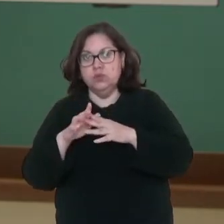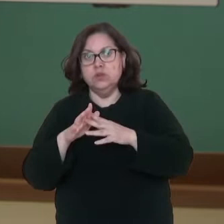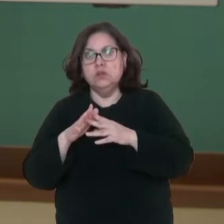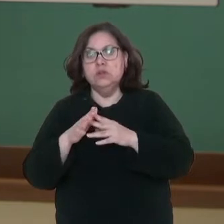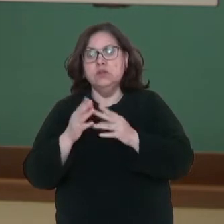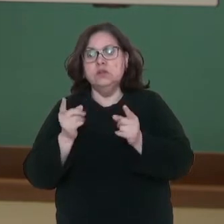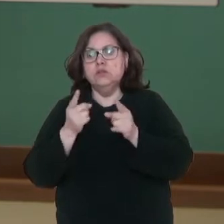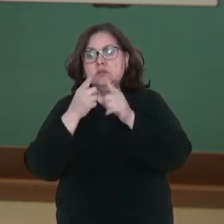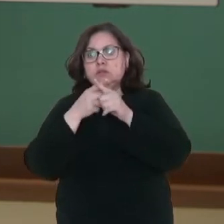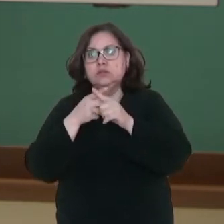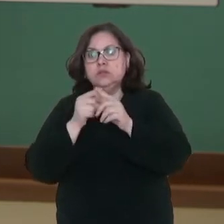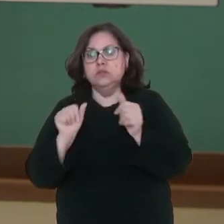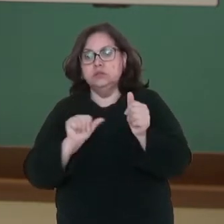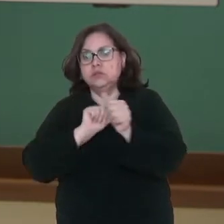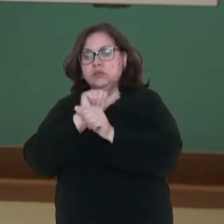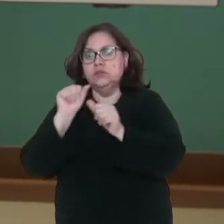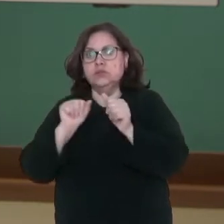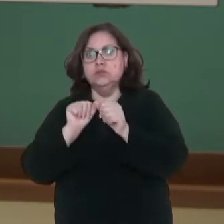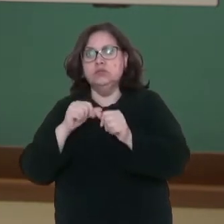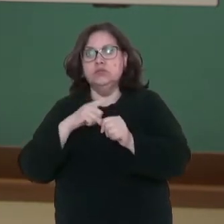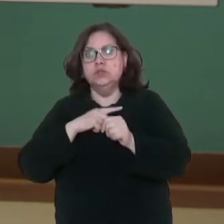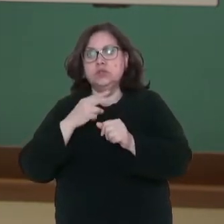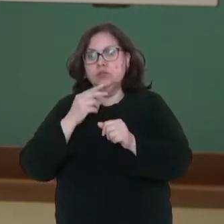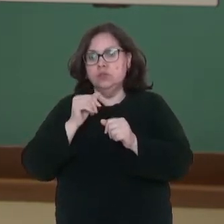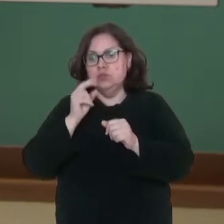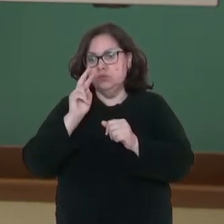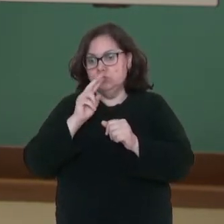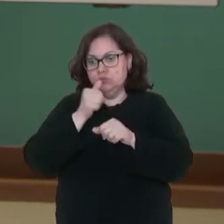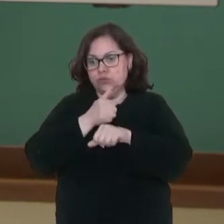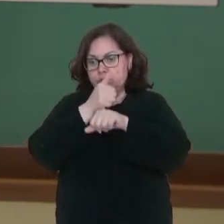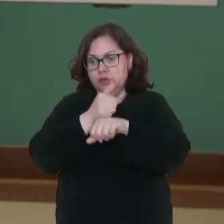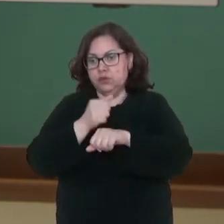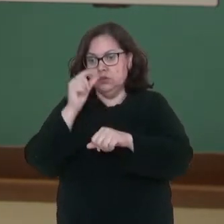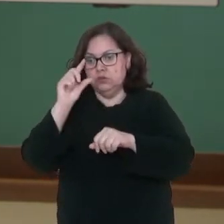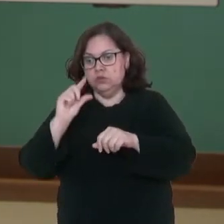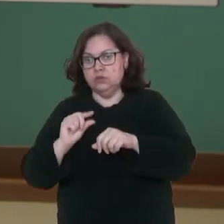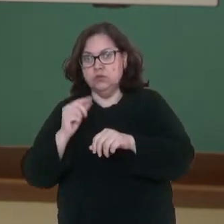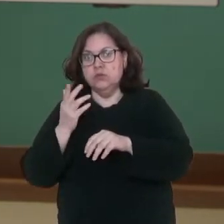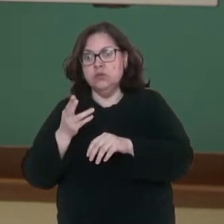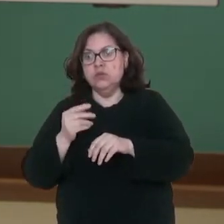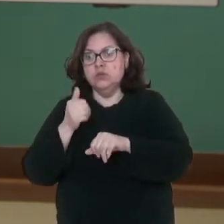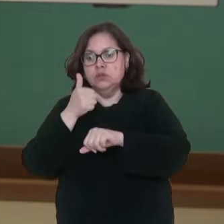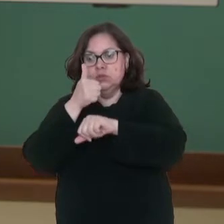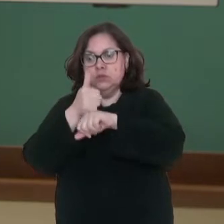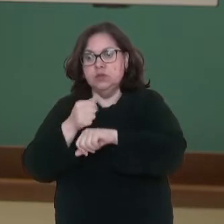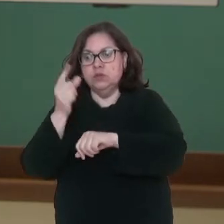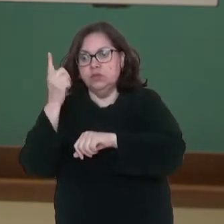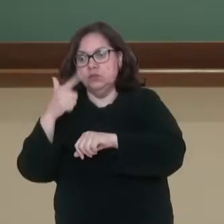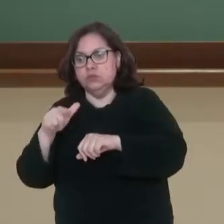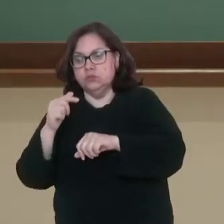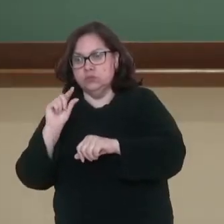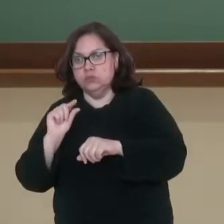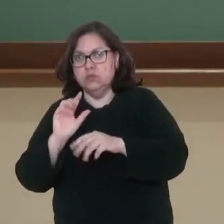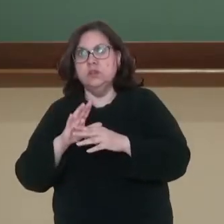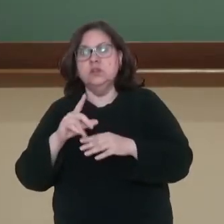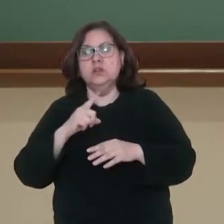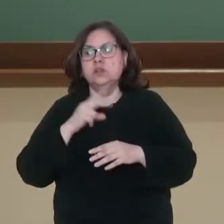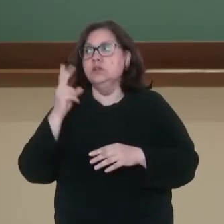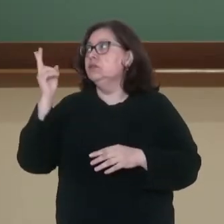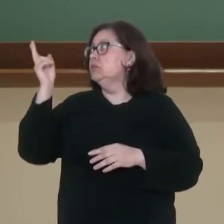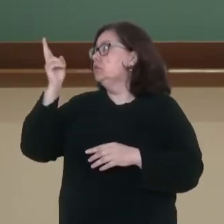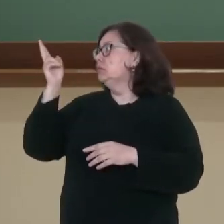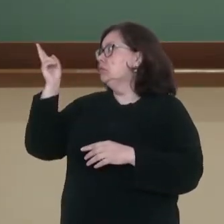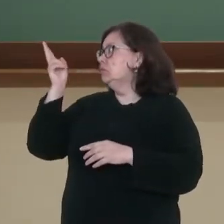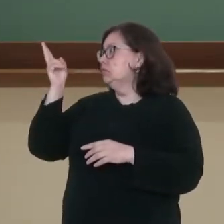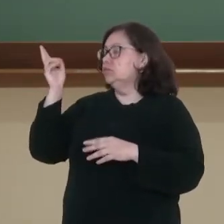a configuração trans, em que existe um dominante e um recessivo em um, dominante e recessivo em outro. Então temos essas